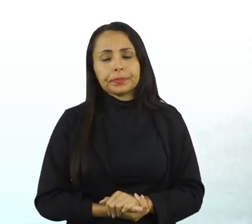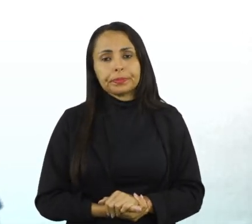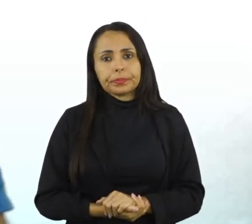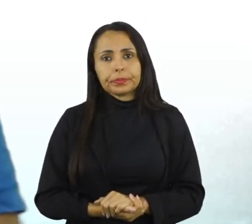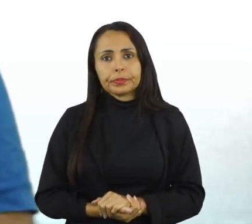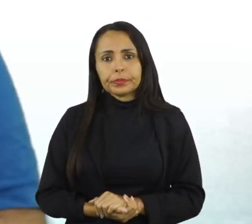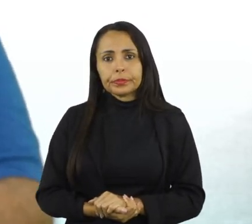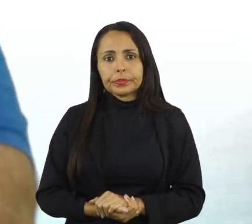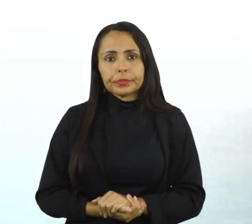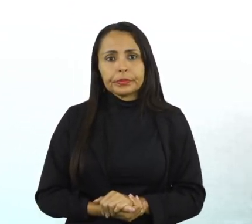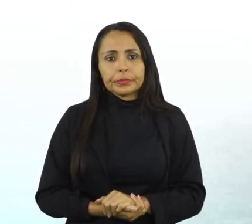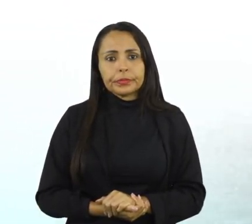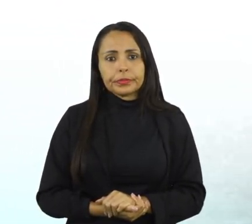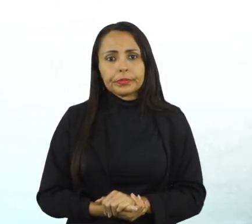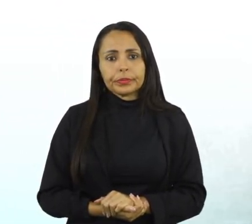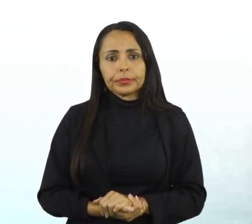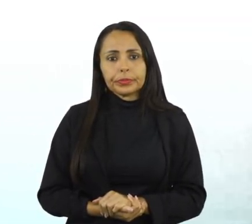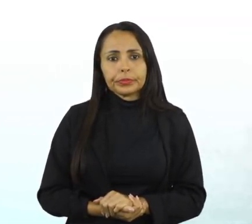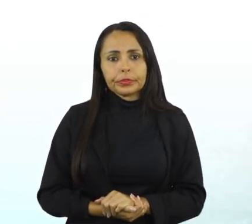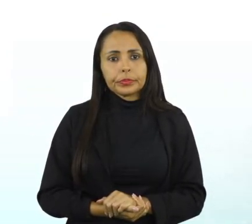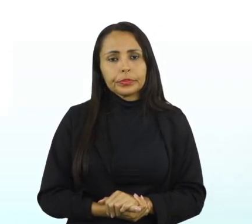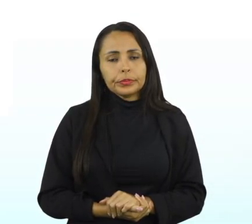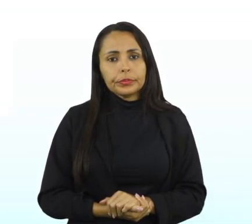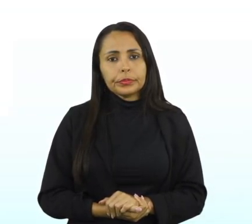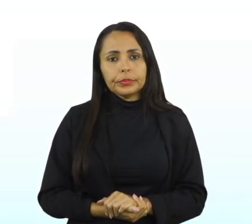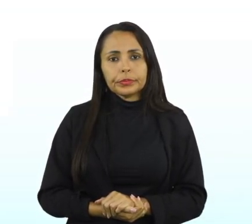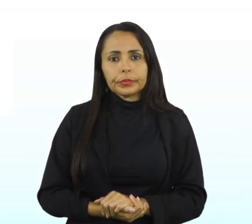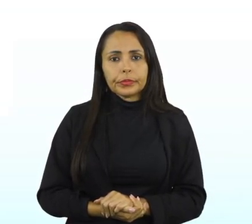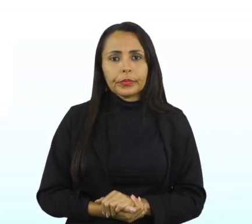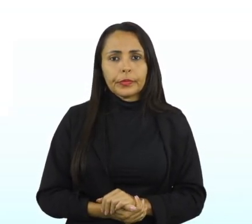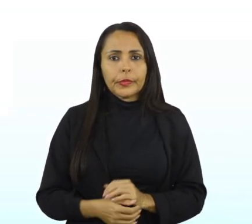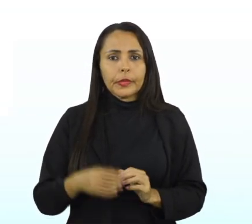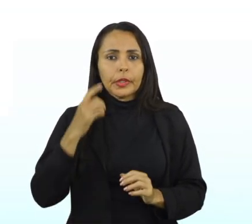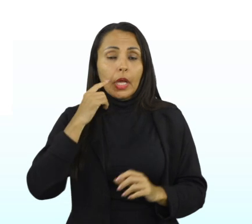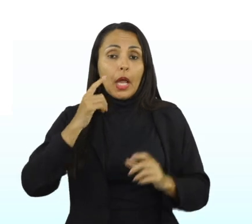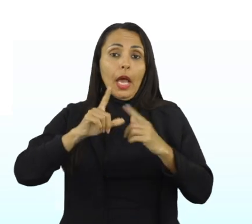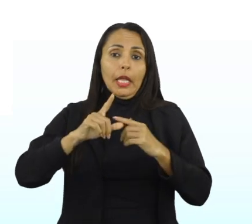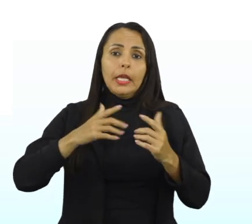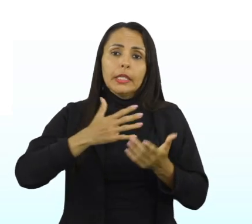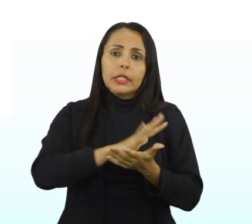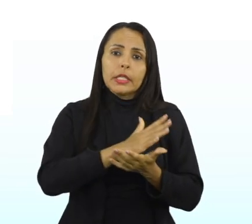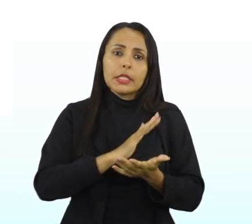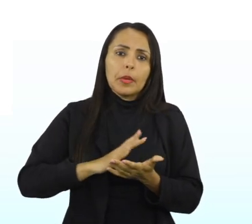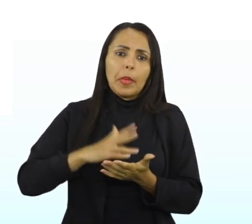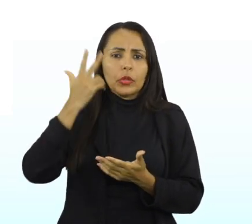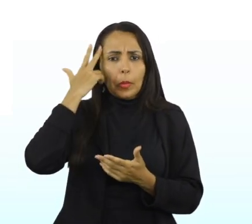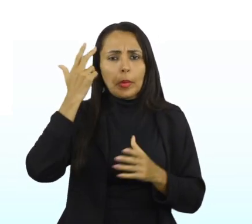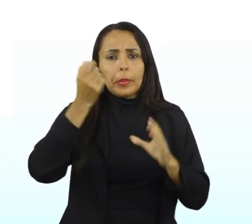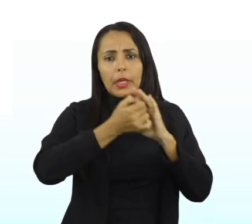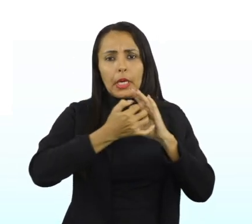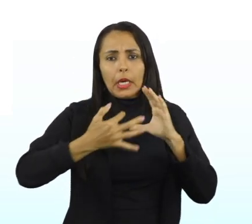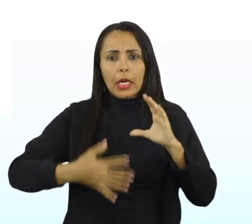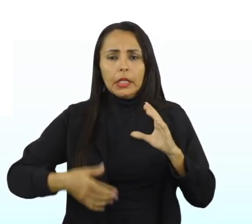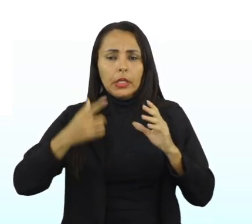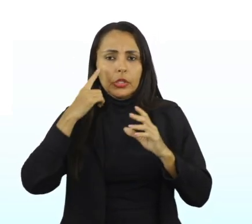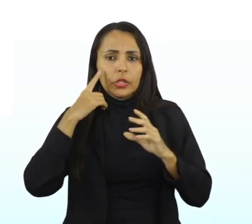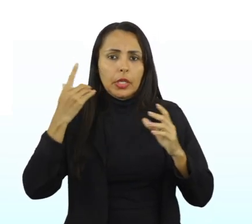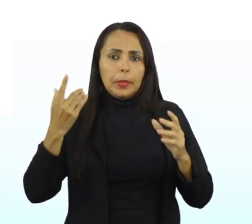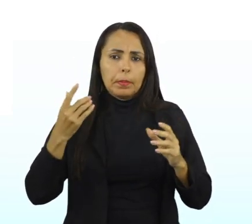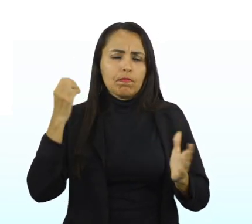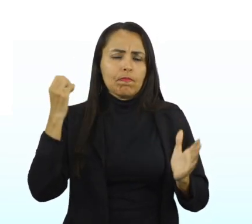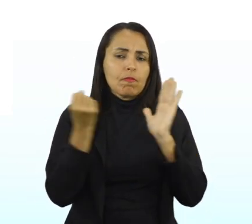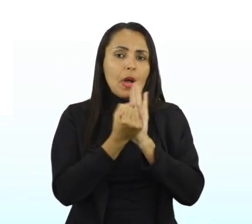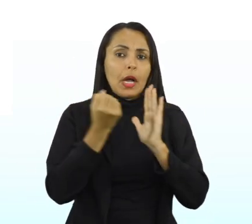é? Vamos ver o que é que ele pede. Ó, texto de 1979. Diz o seguinte, vê. As letras de samba normalmente se